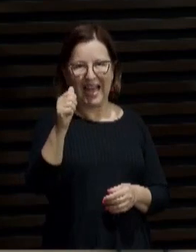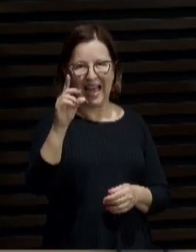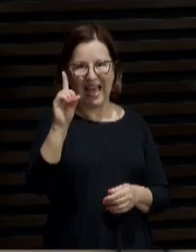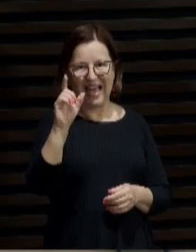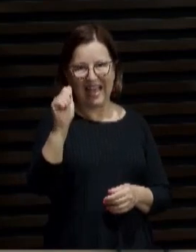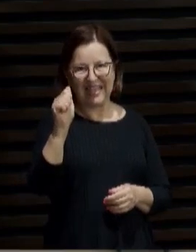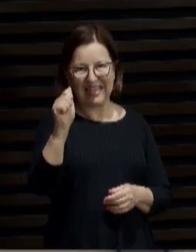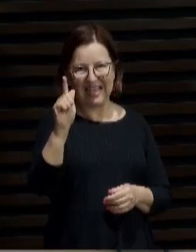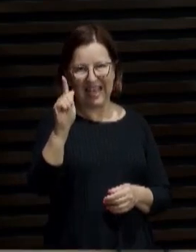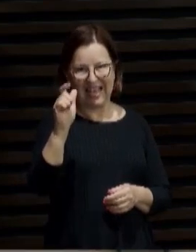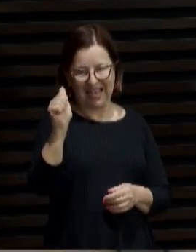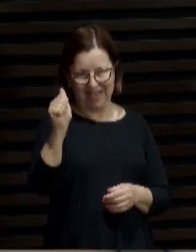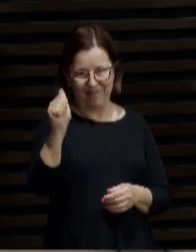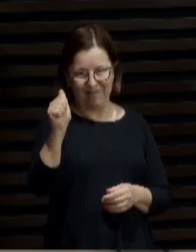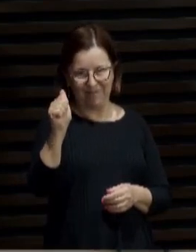do sumo sacerdote.